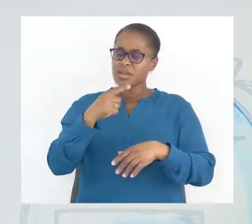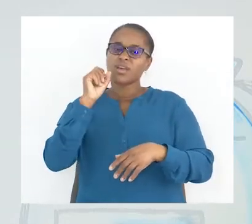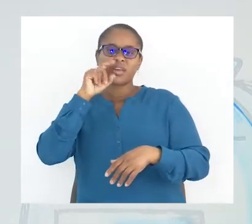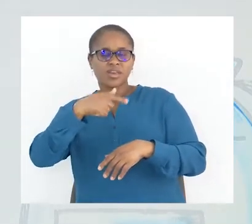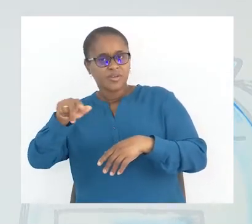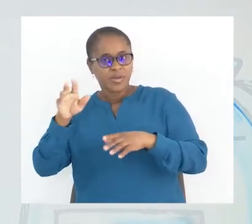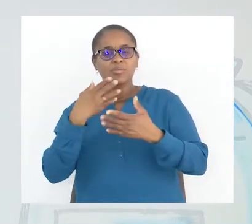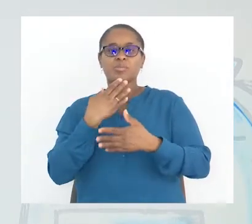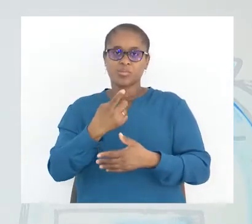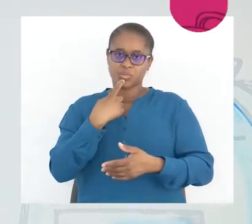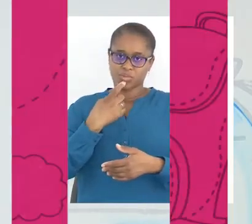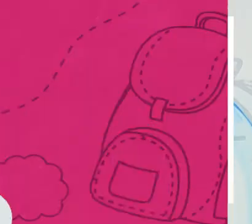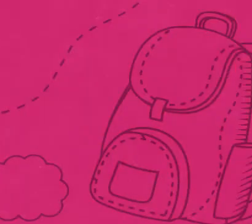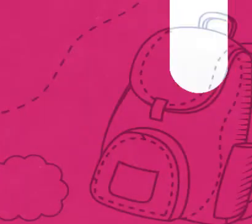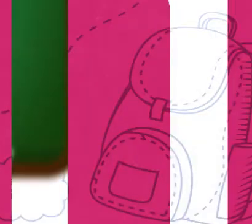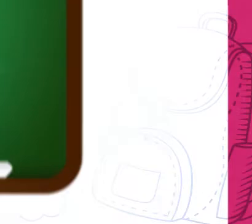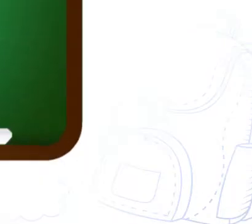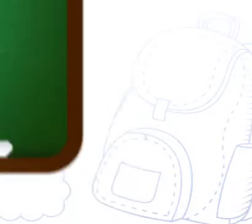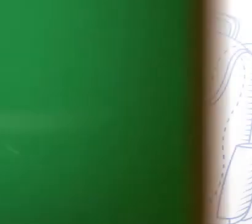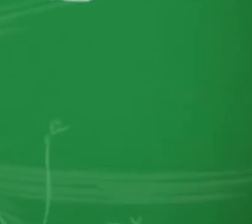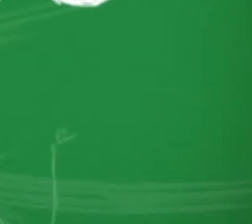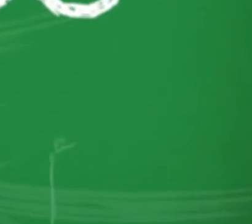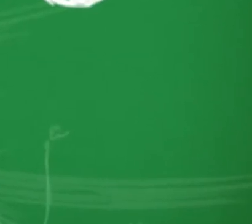recorrer. Vamos!